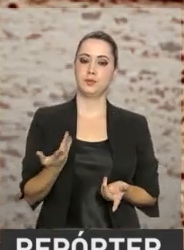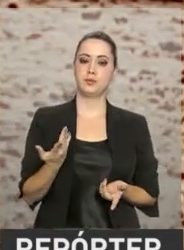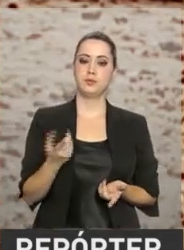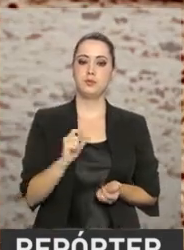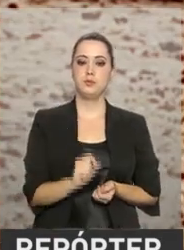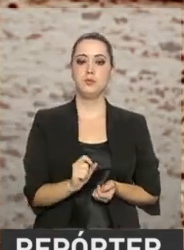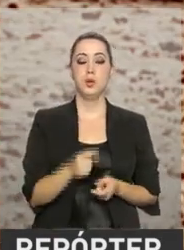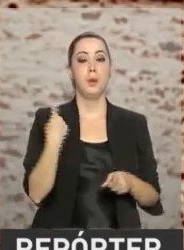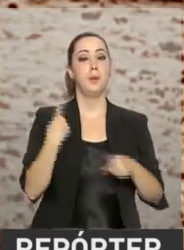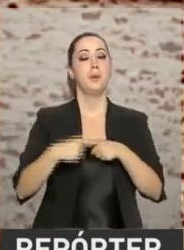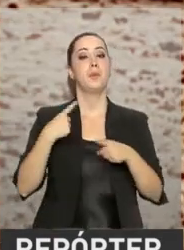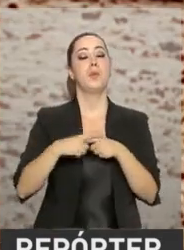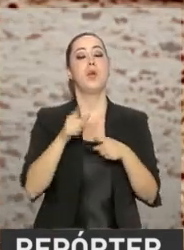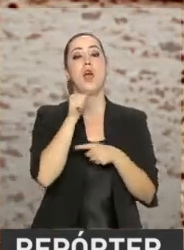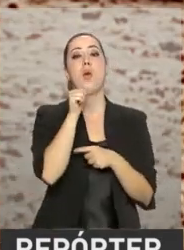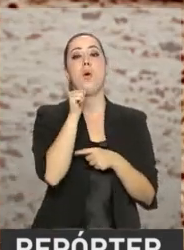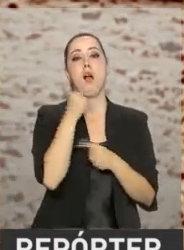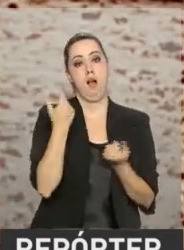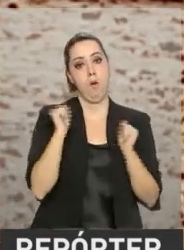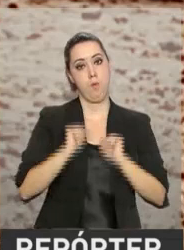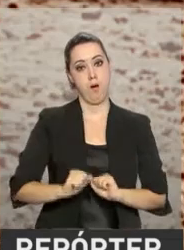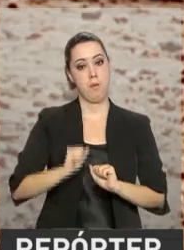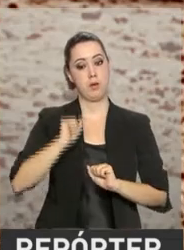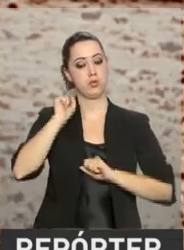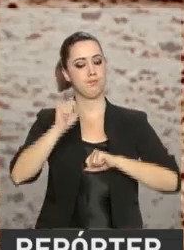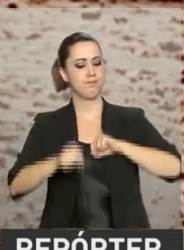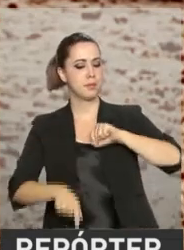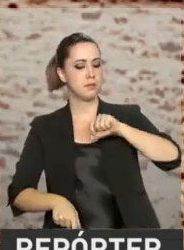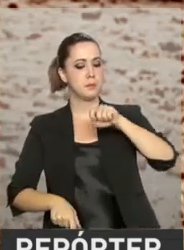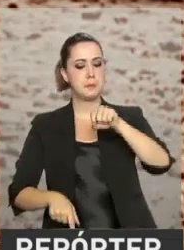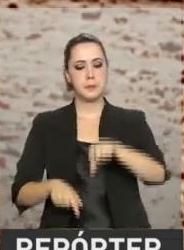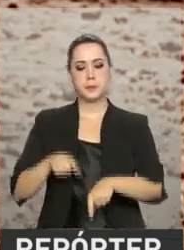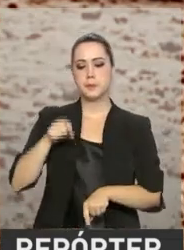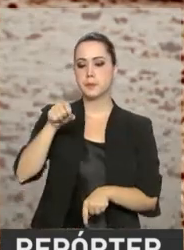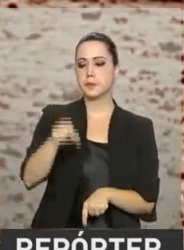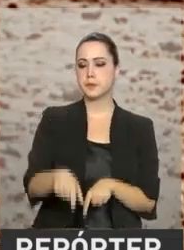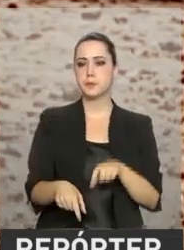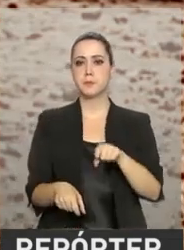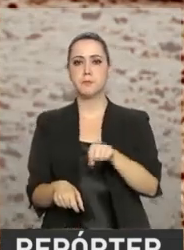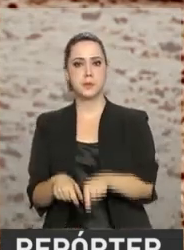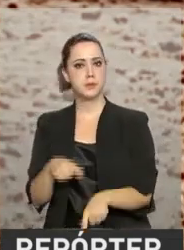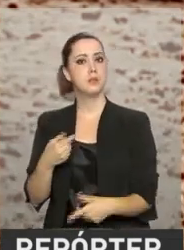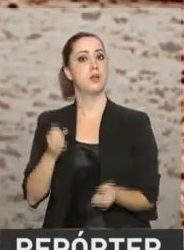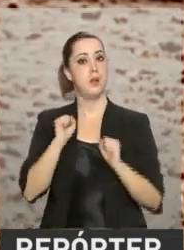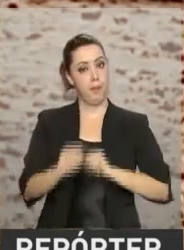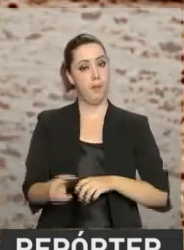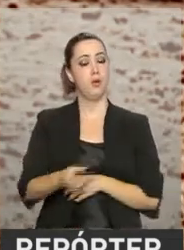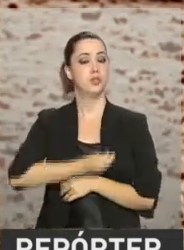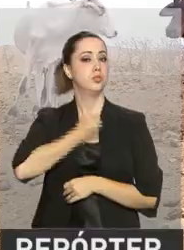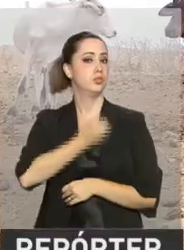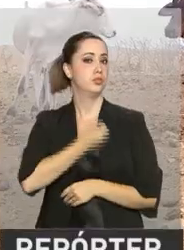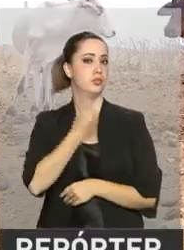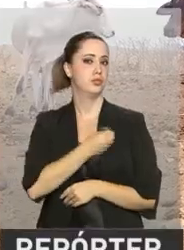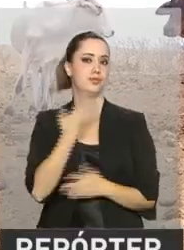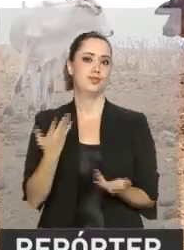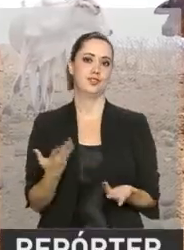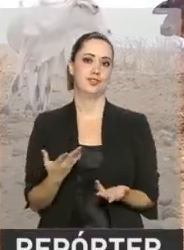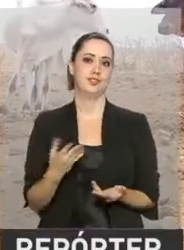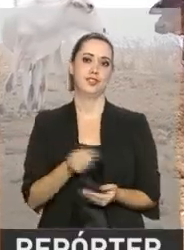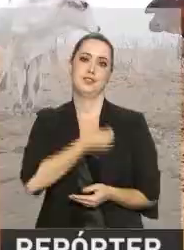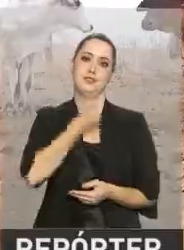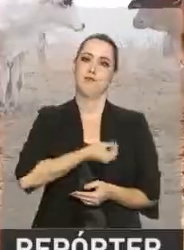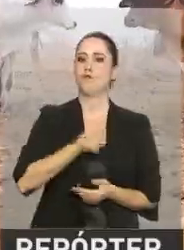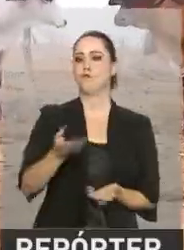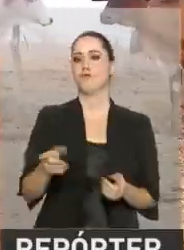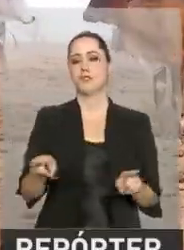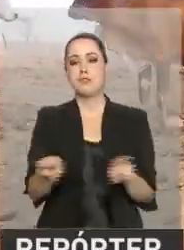porque com a água a gente produz se mantém né quem mantém a gente os